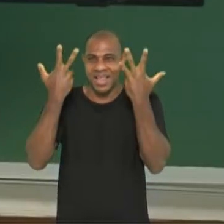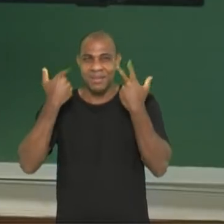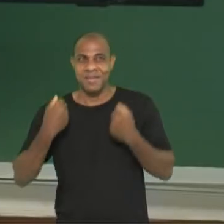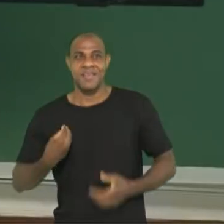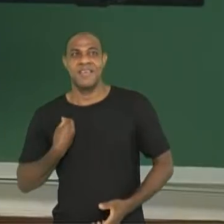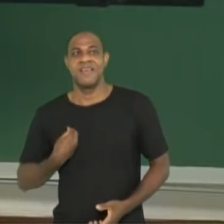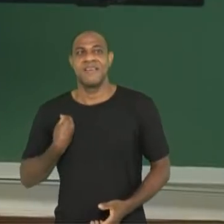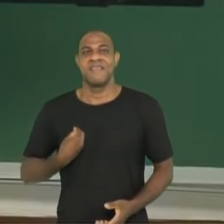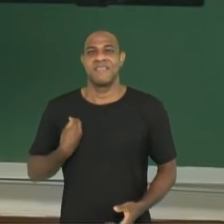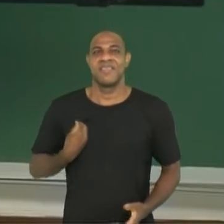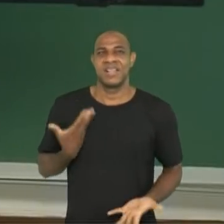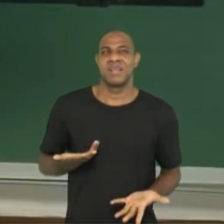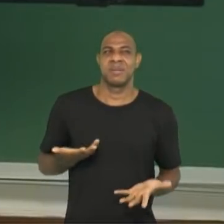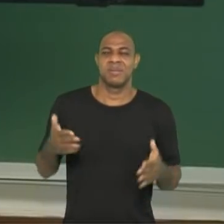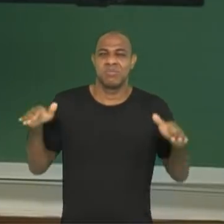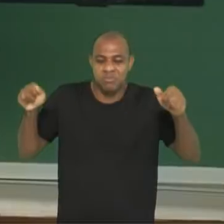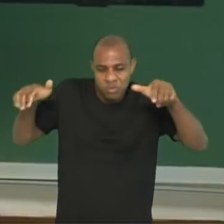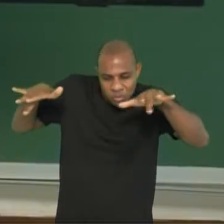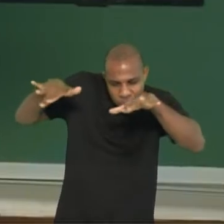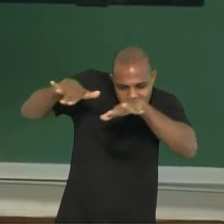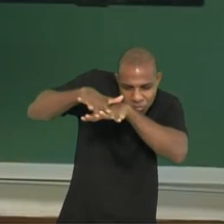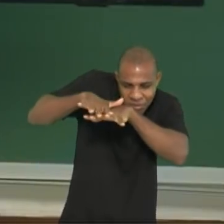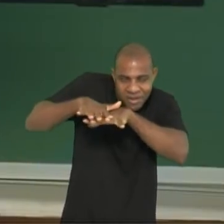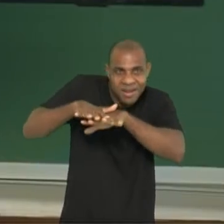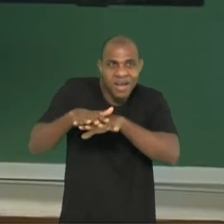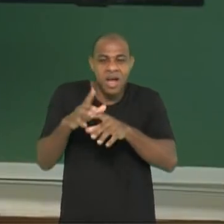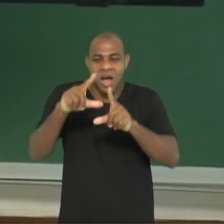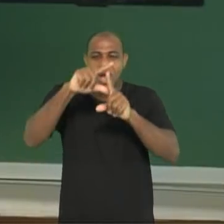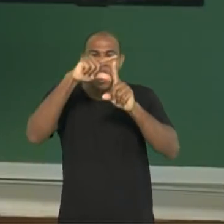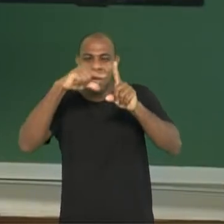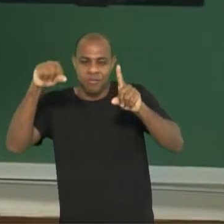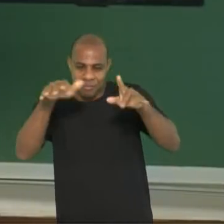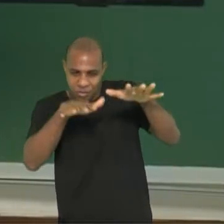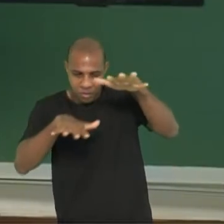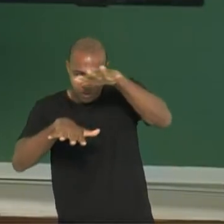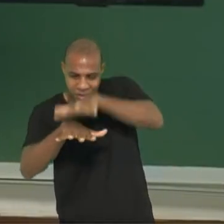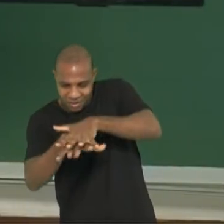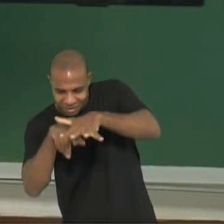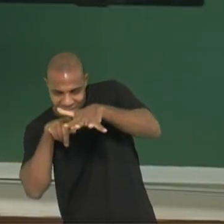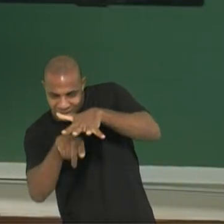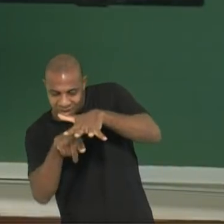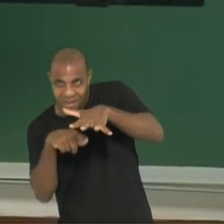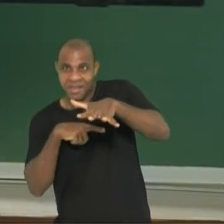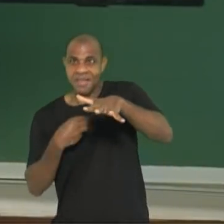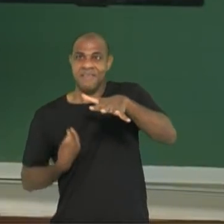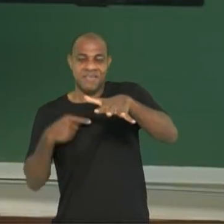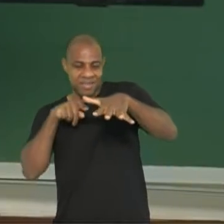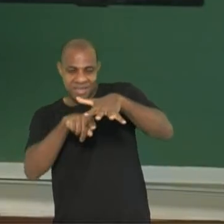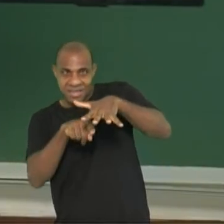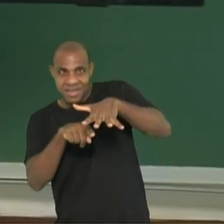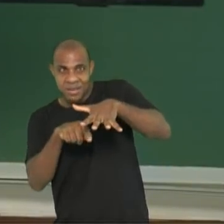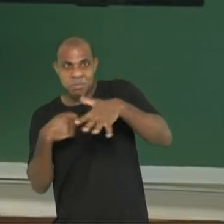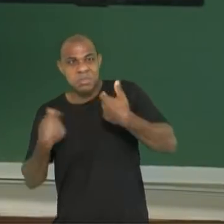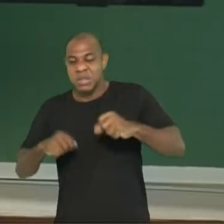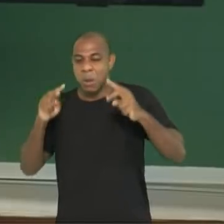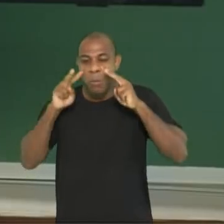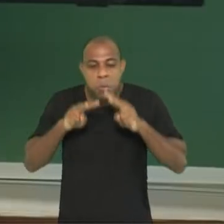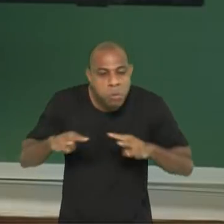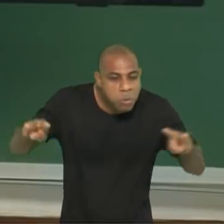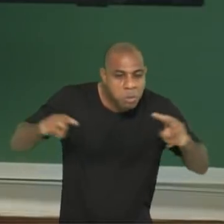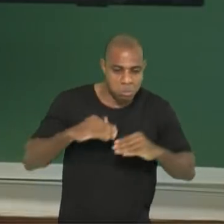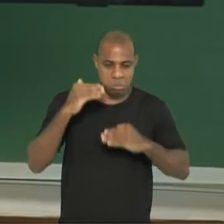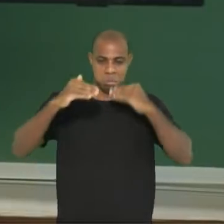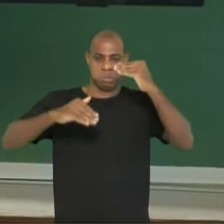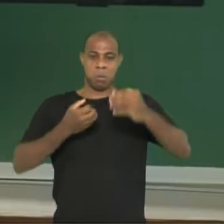em lugares sombreados, embaixo de folhas, dentro de troncos. Então, eles não têm necessidade de ter uma visão muito bem